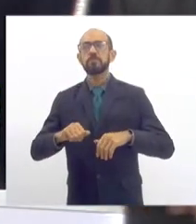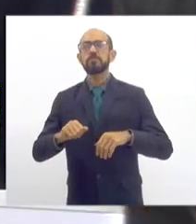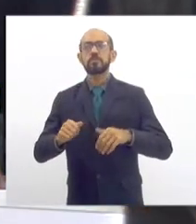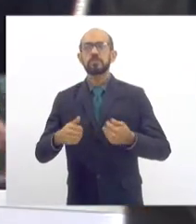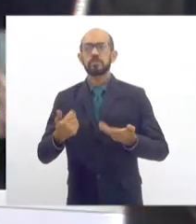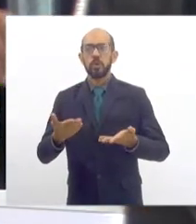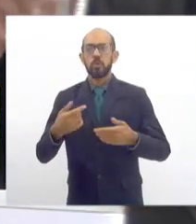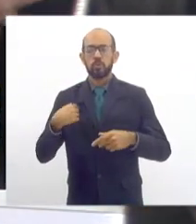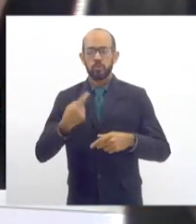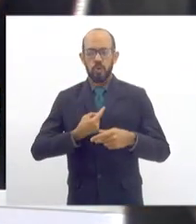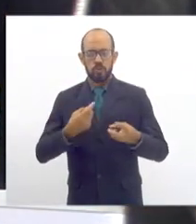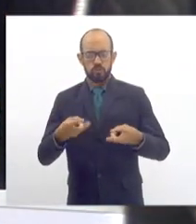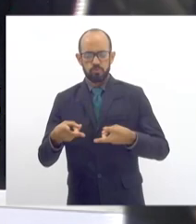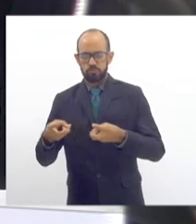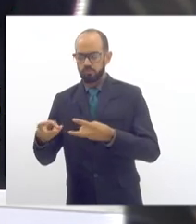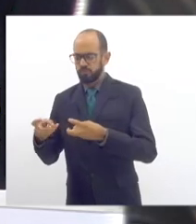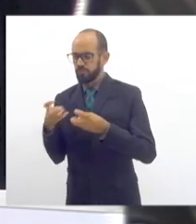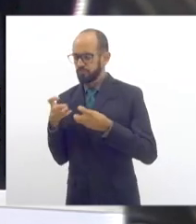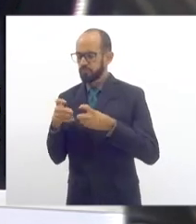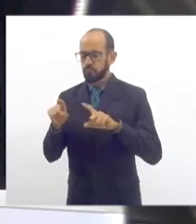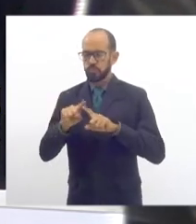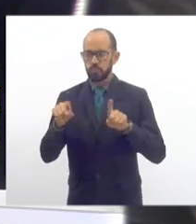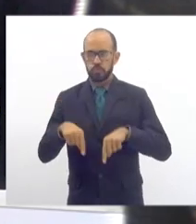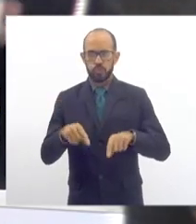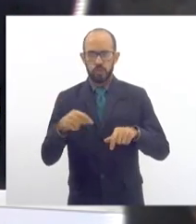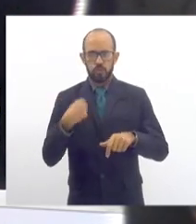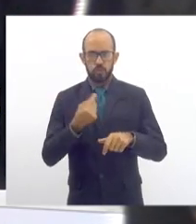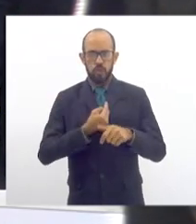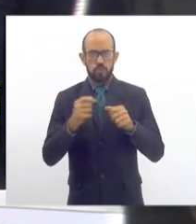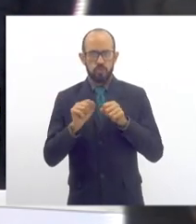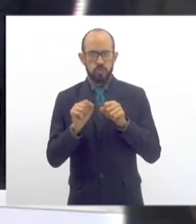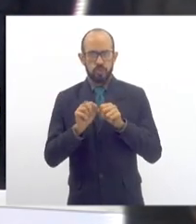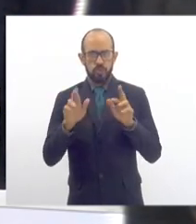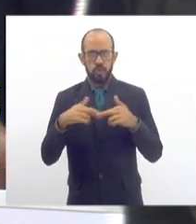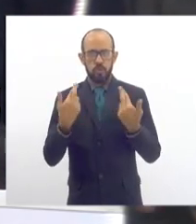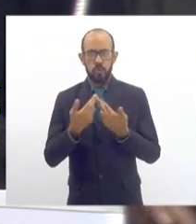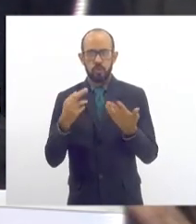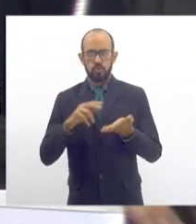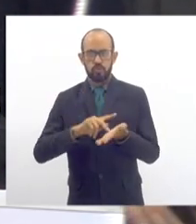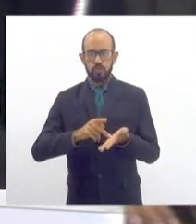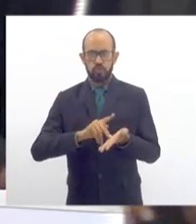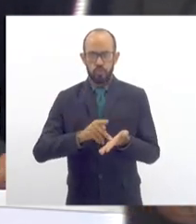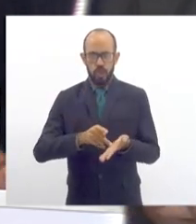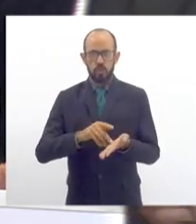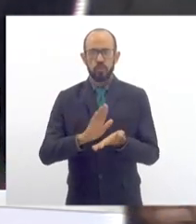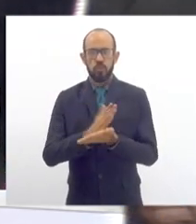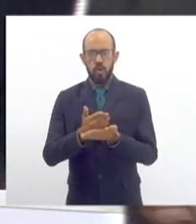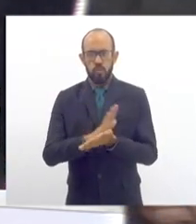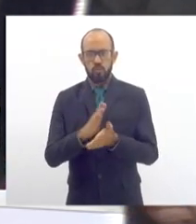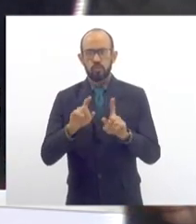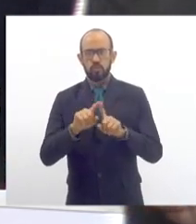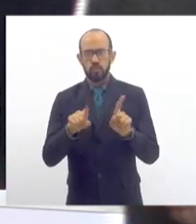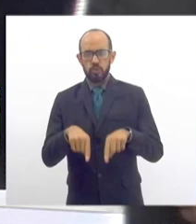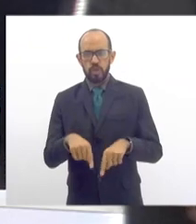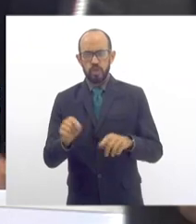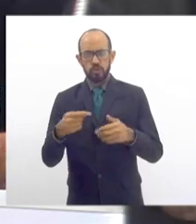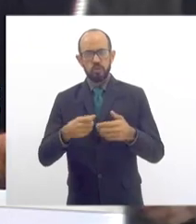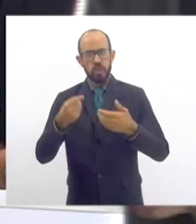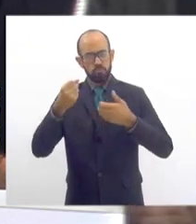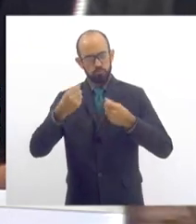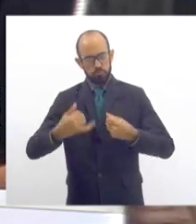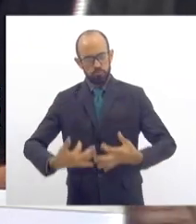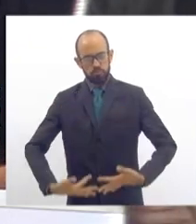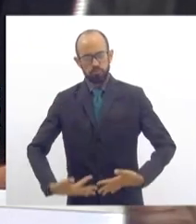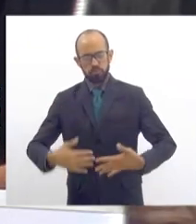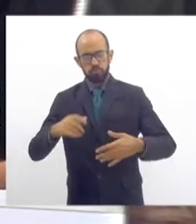como destacou aqui o deputado Rodrigo Amorim. A gente fez algumas reuniões com os sindicatos, com alguns servidores, e recebeu detalhadamente não